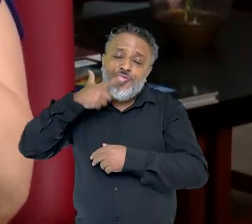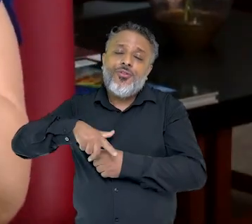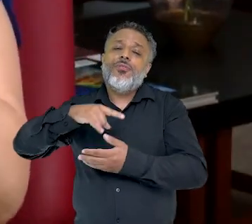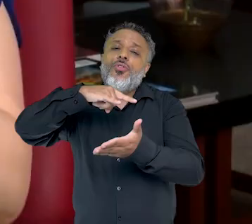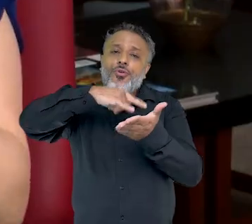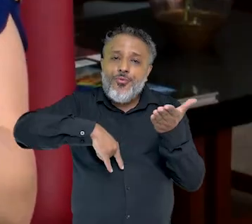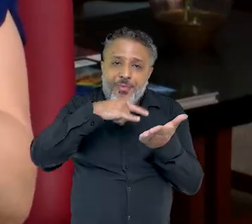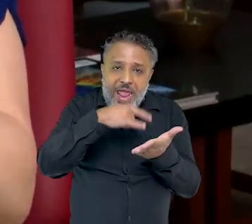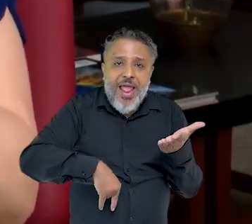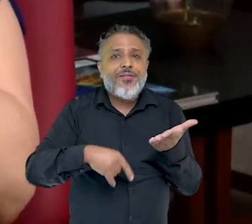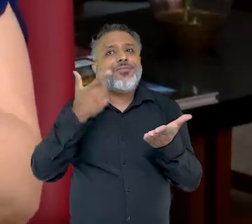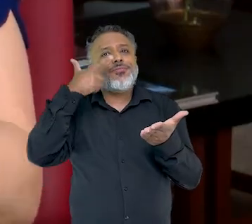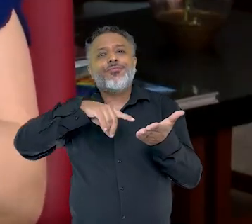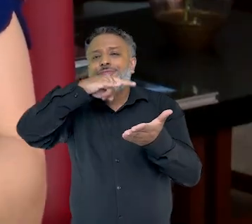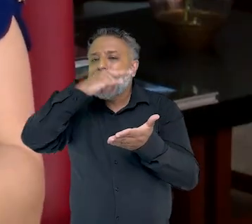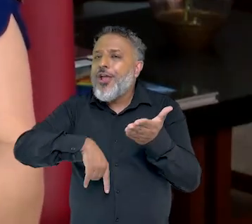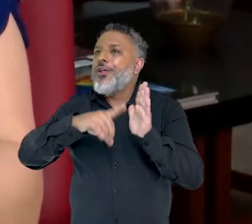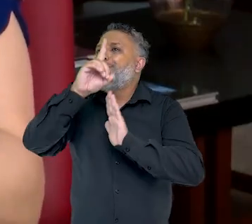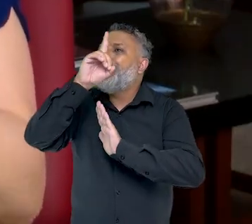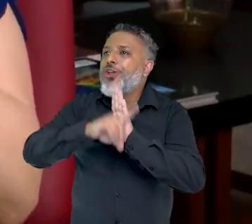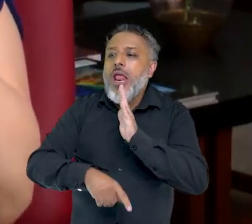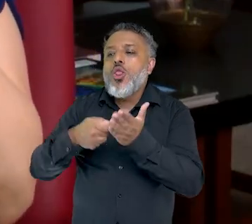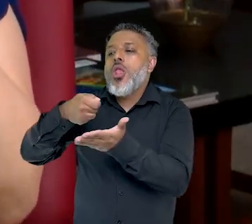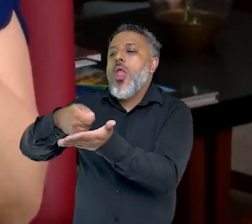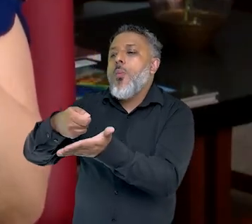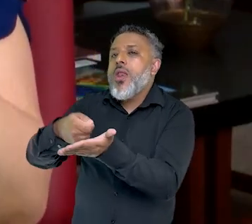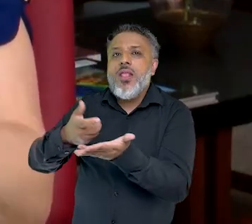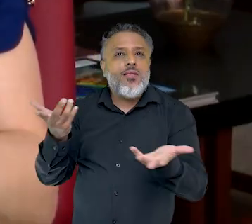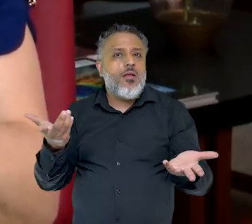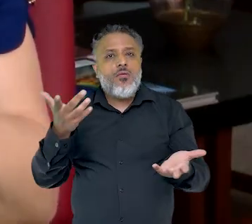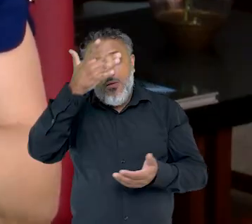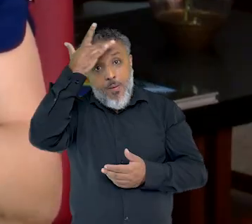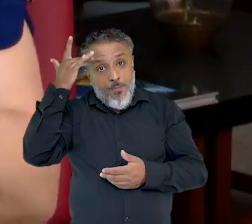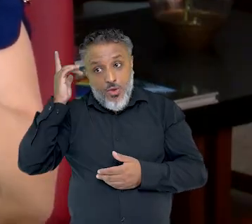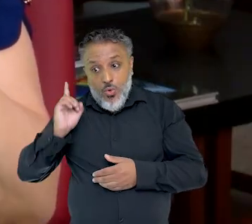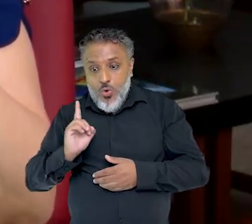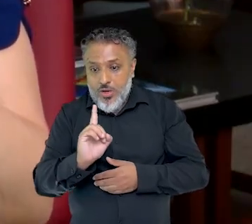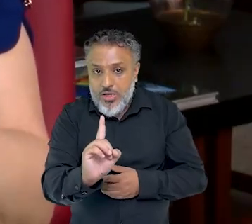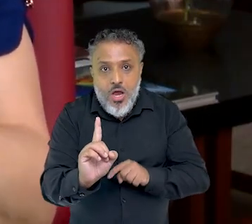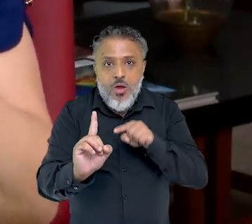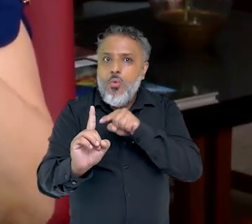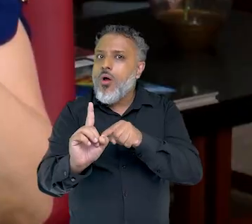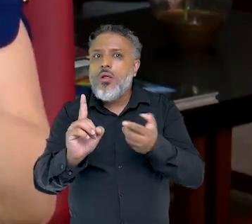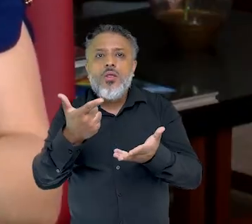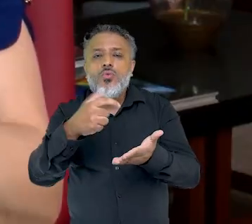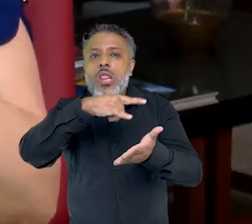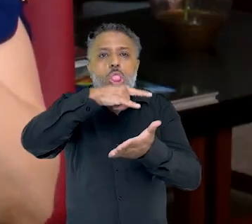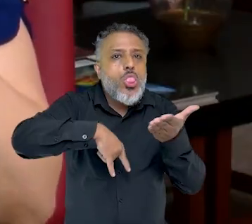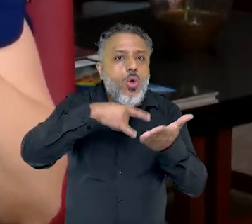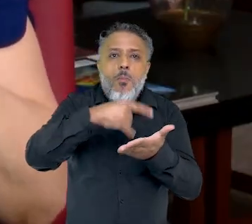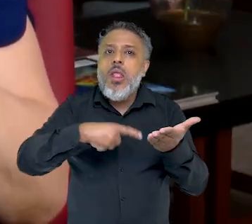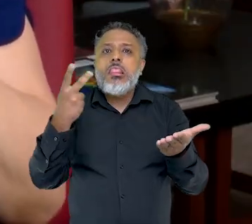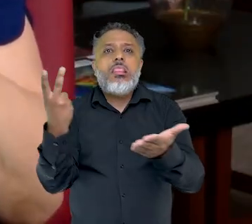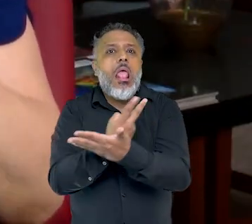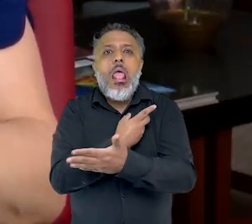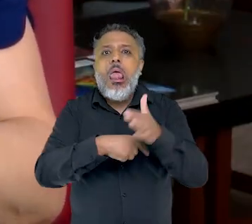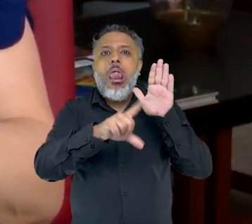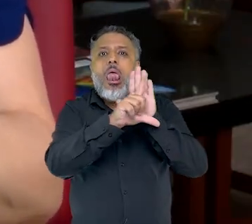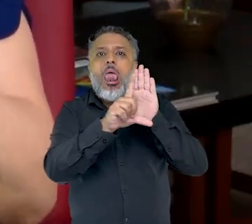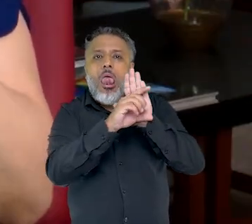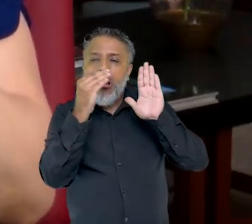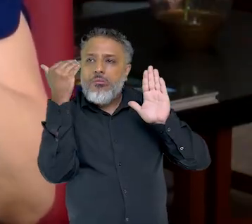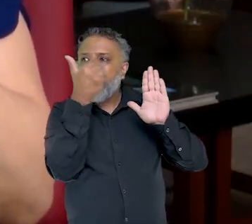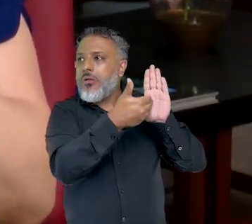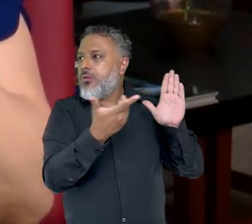novo, o exercício pleno de direitos e deveres. Porque uma pessoa que está numa situação indocumentada ou irregular perante a legislação